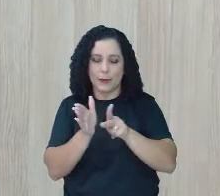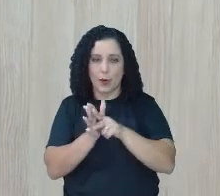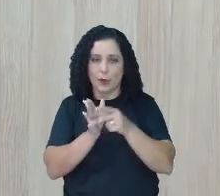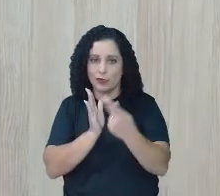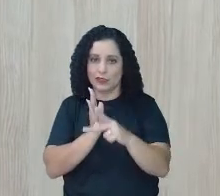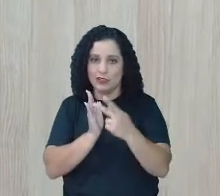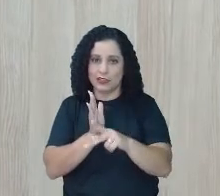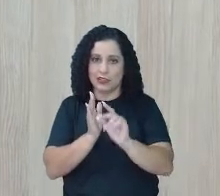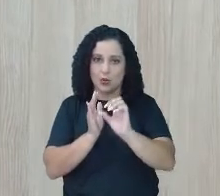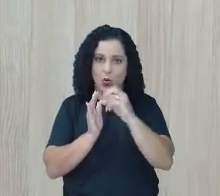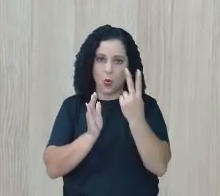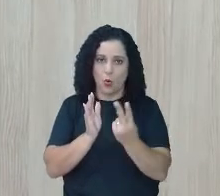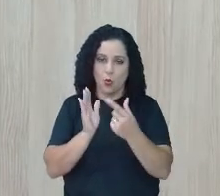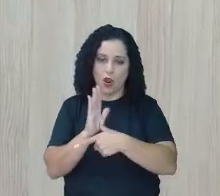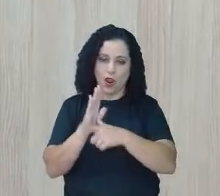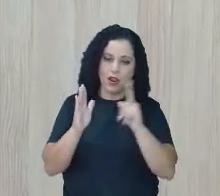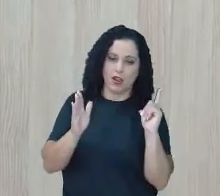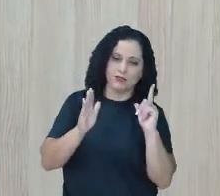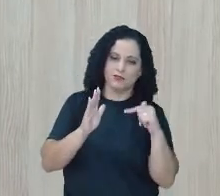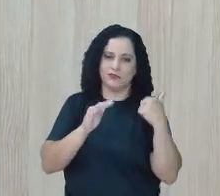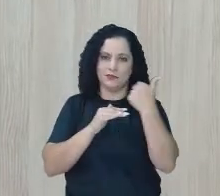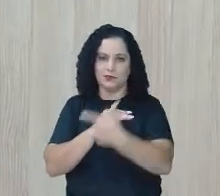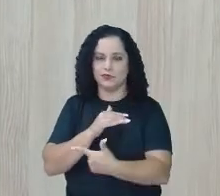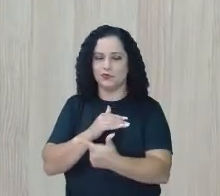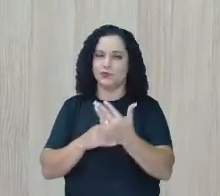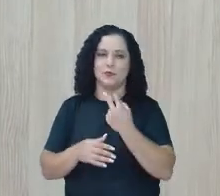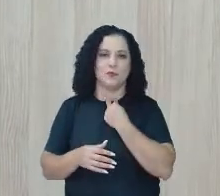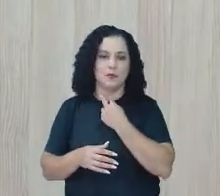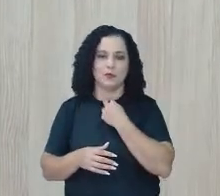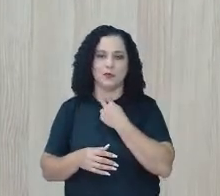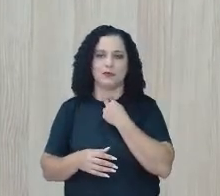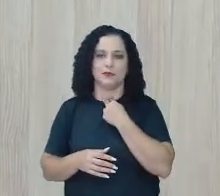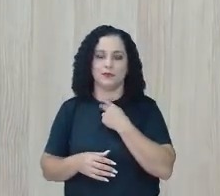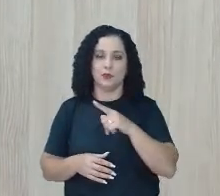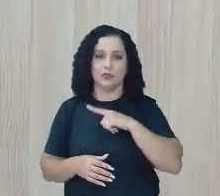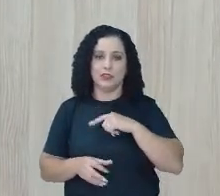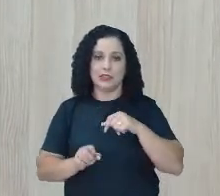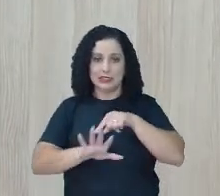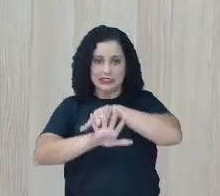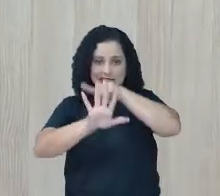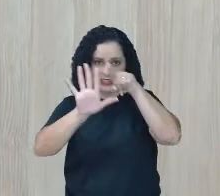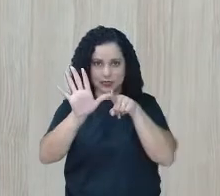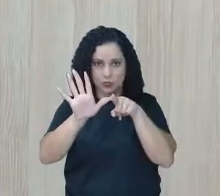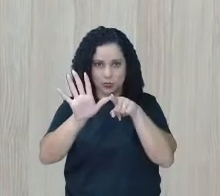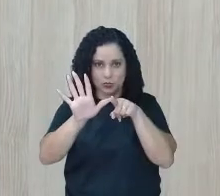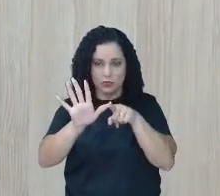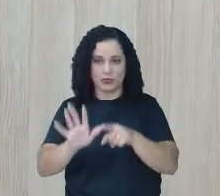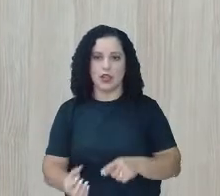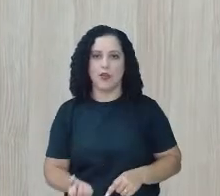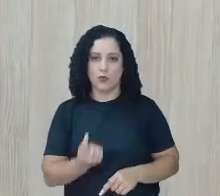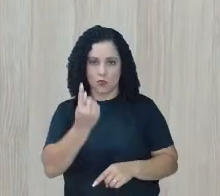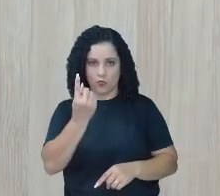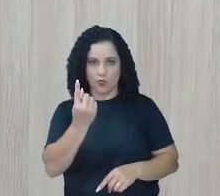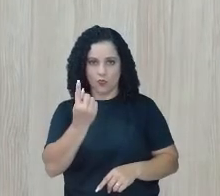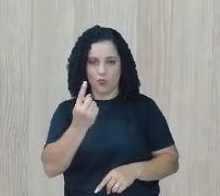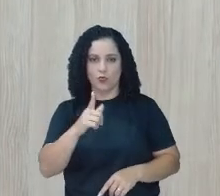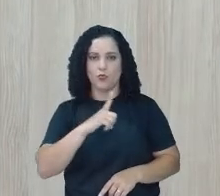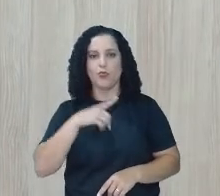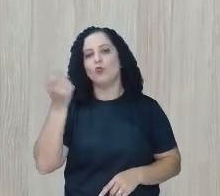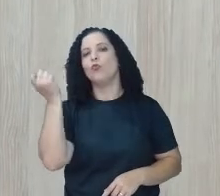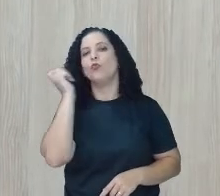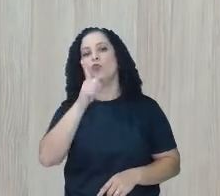nem o que vem antes, e nem o que vem depois. Então, aqui a gente tem 5 vértices. E a partir de um desse vértice, a gente